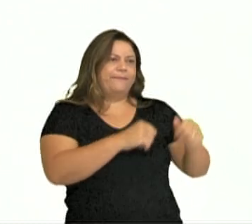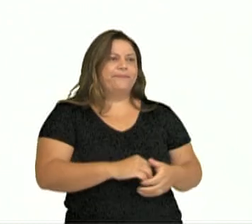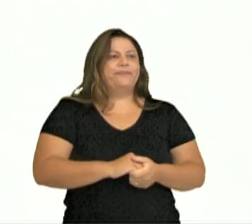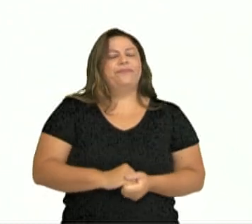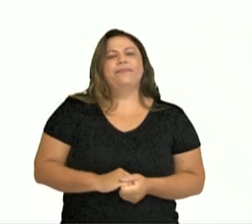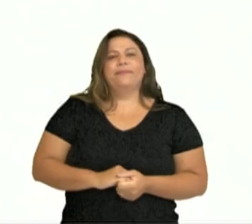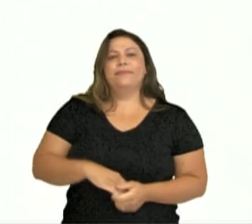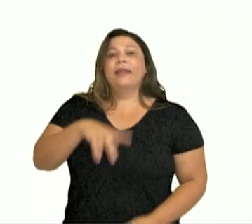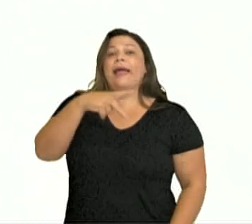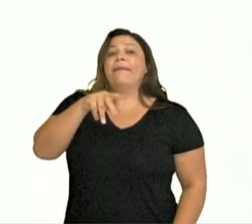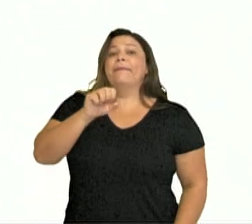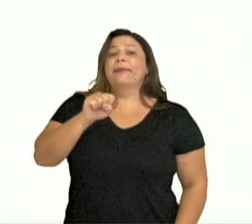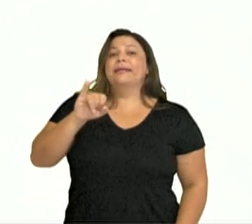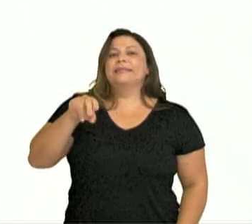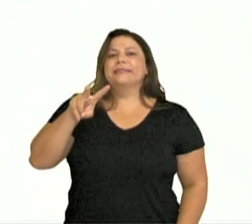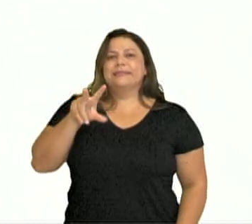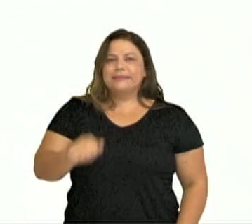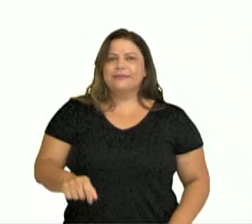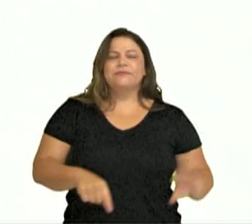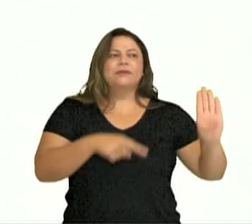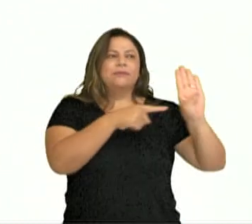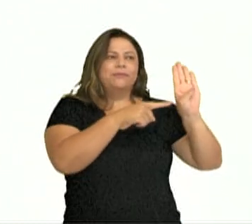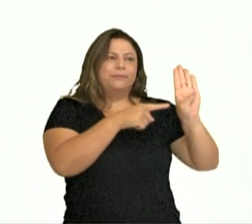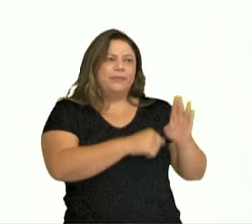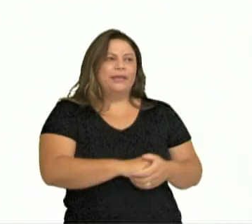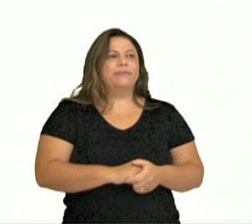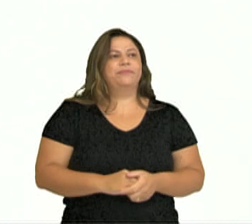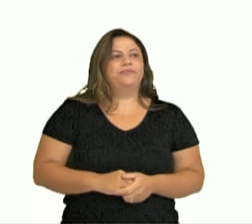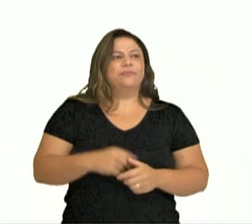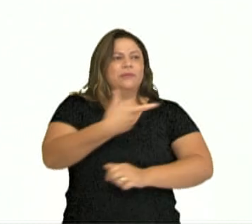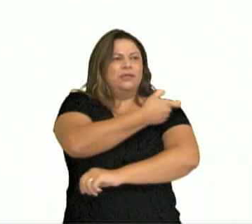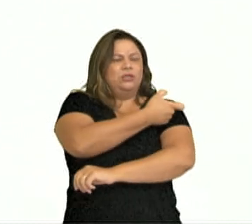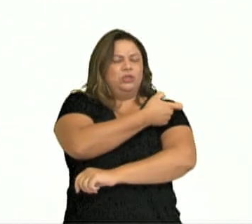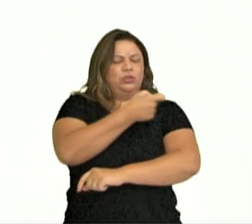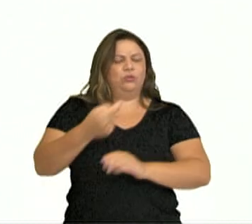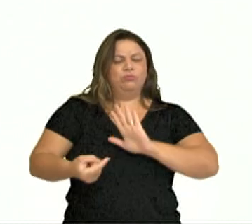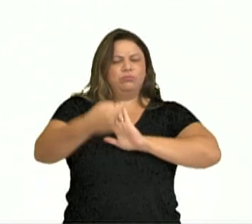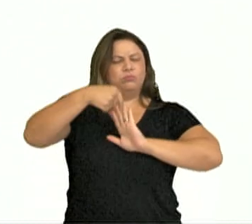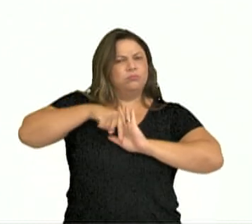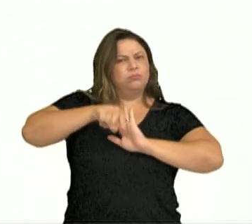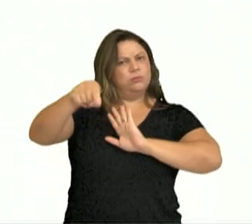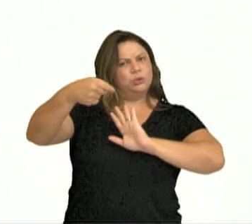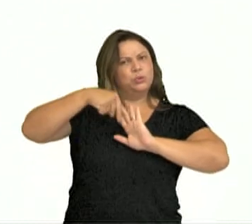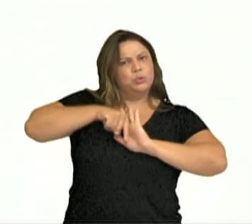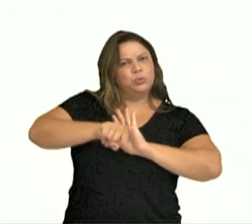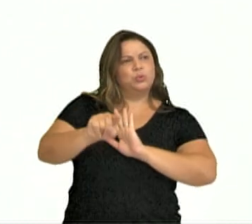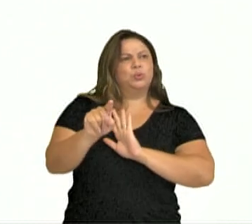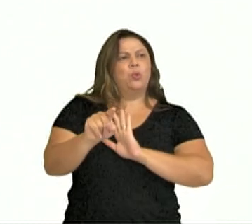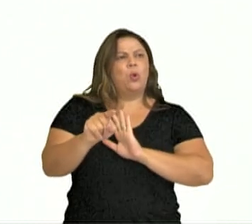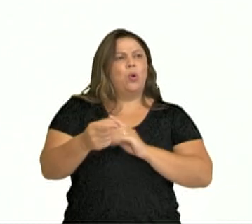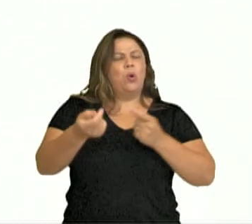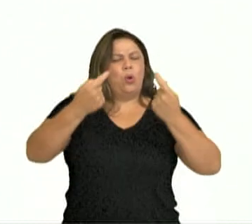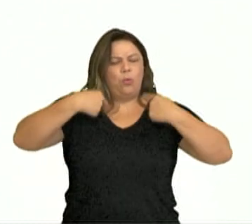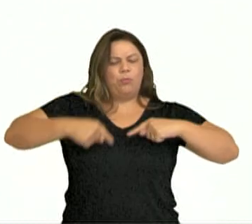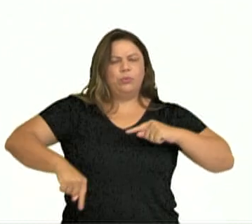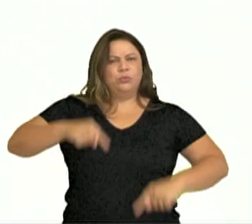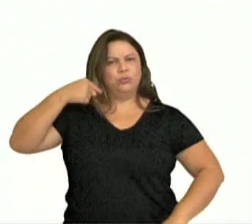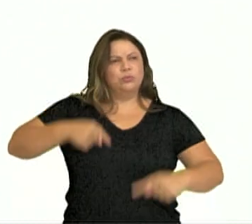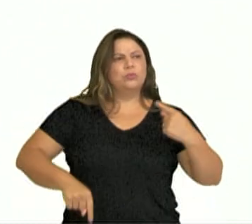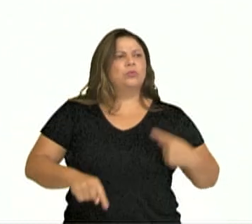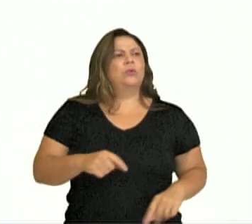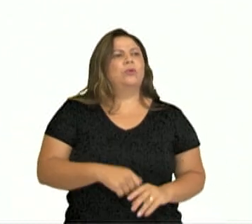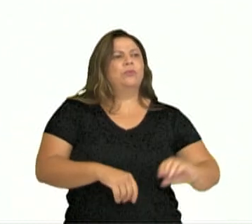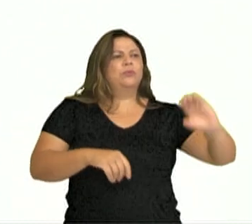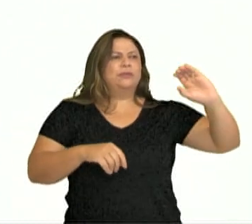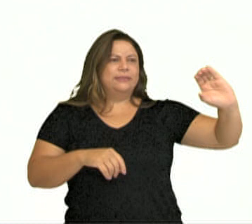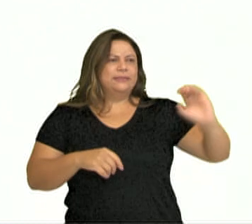imunização passiva. Letra B, injeção de anticorpos no corpo. Letra C,